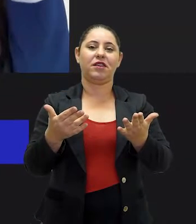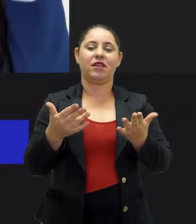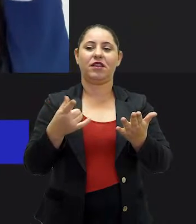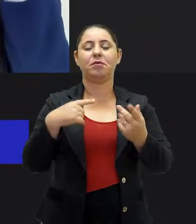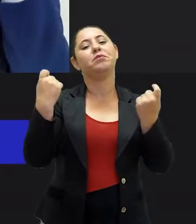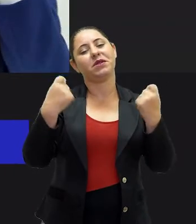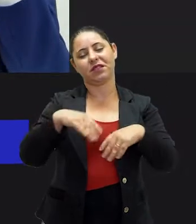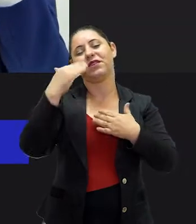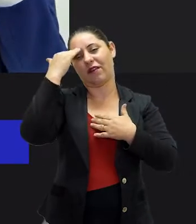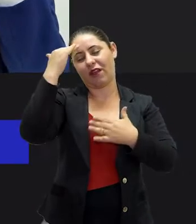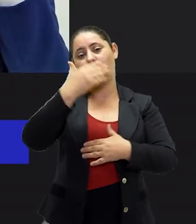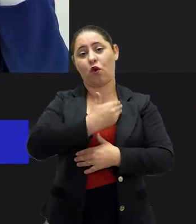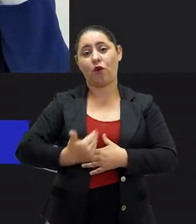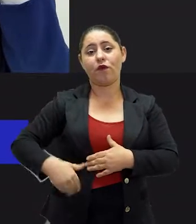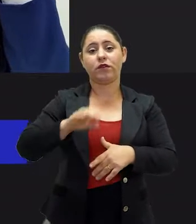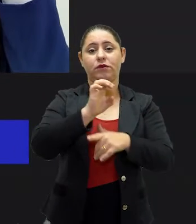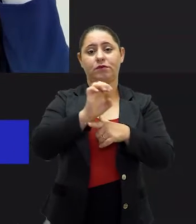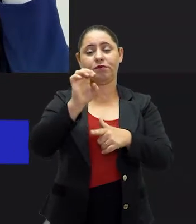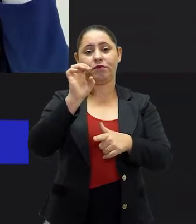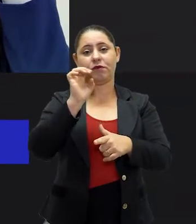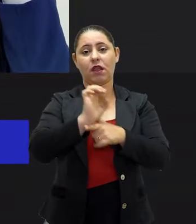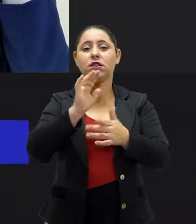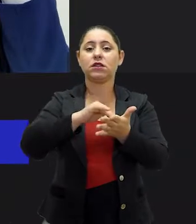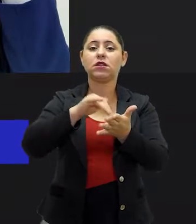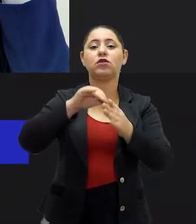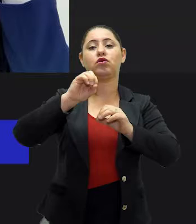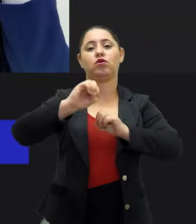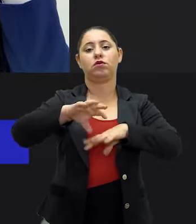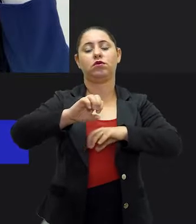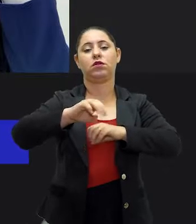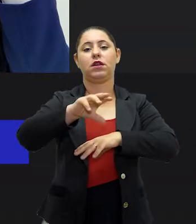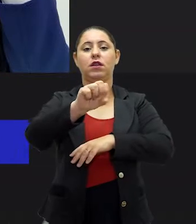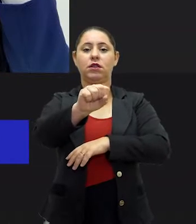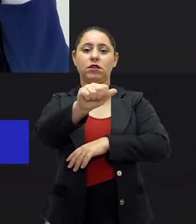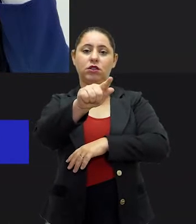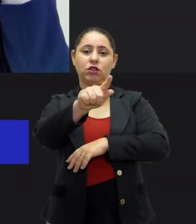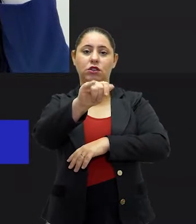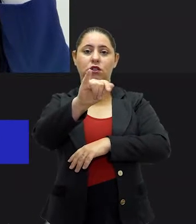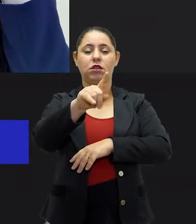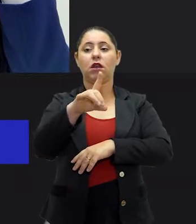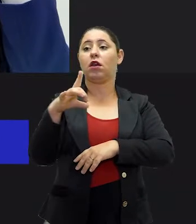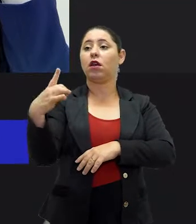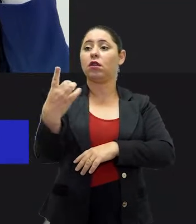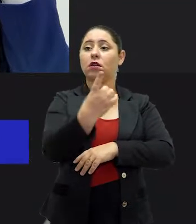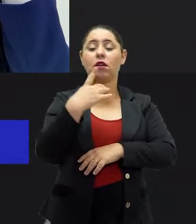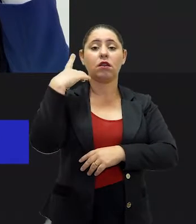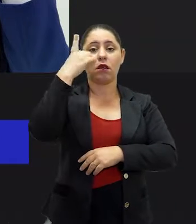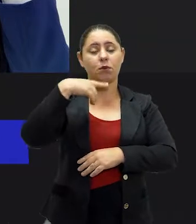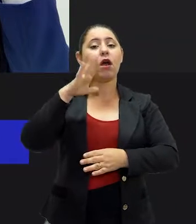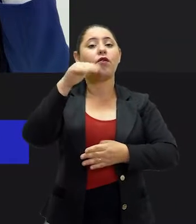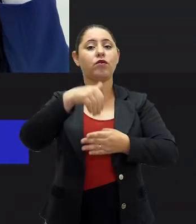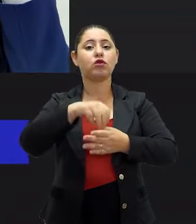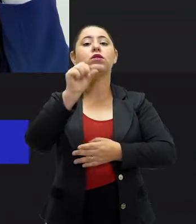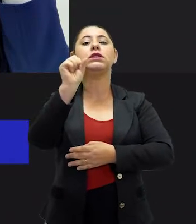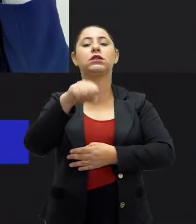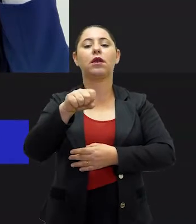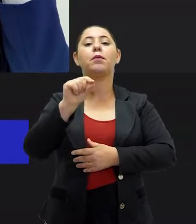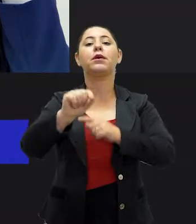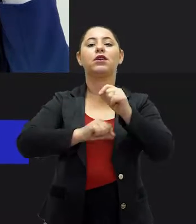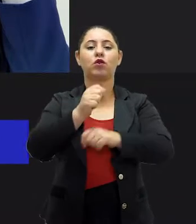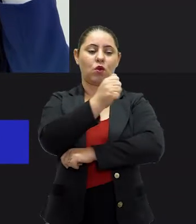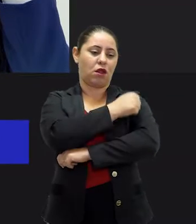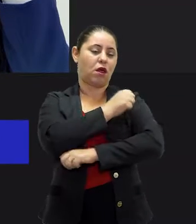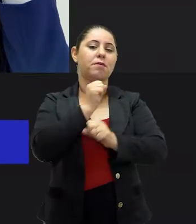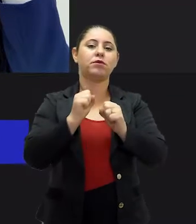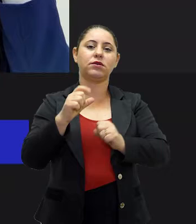passar sem agradecer ao governo do Estado, a Secretaria de Educação, a SGI e cada deputado que votou favorável para